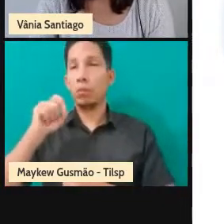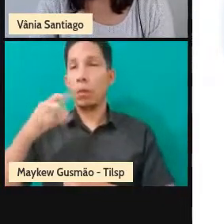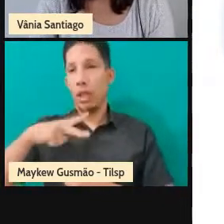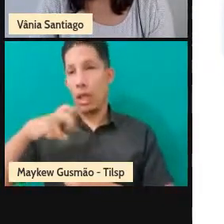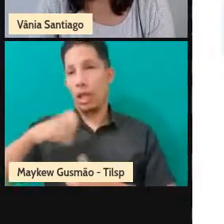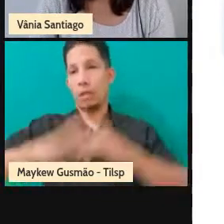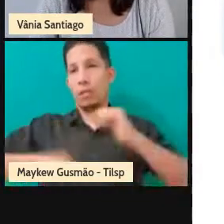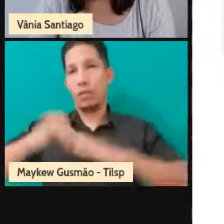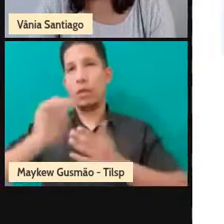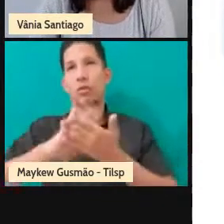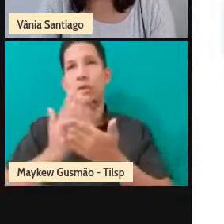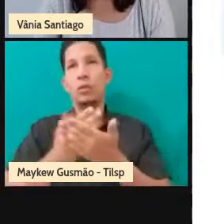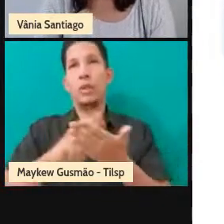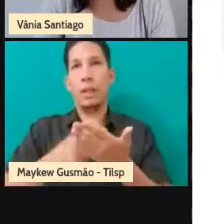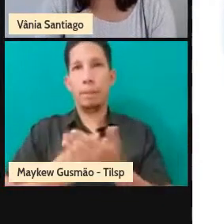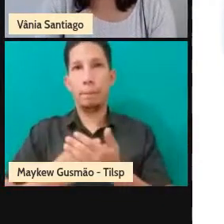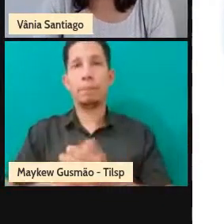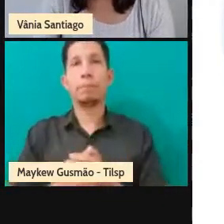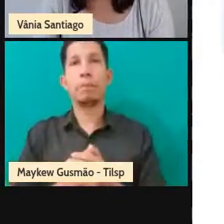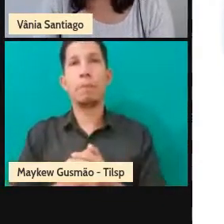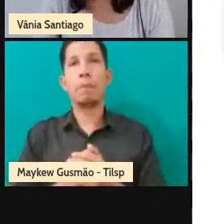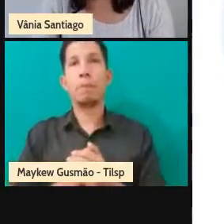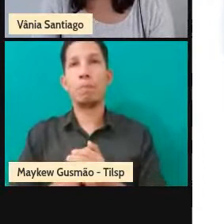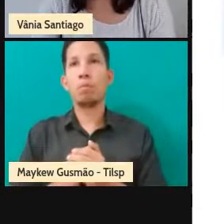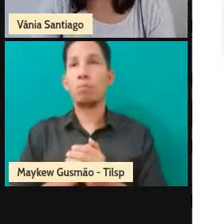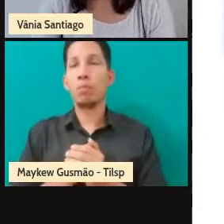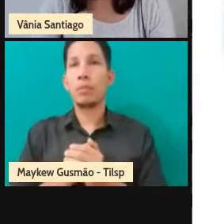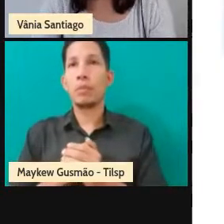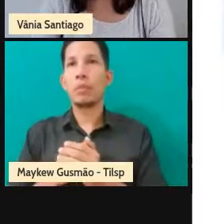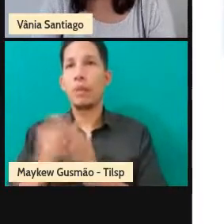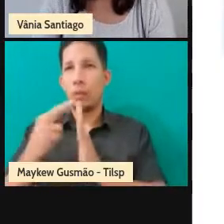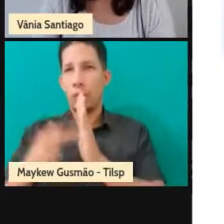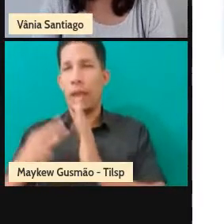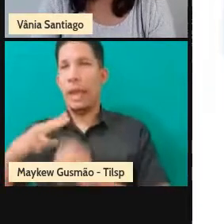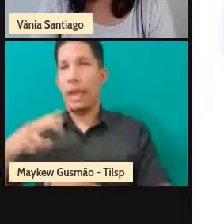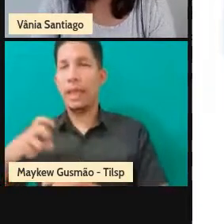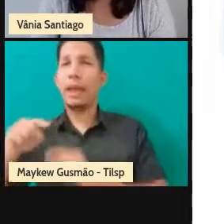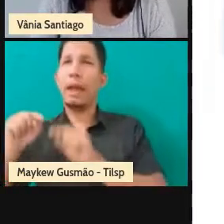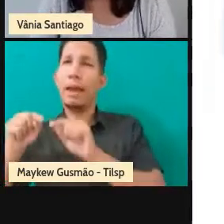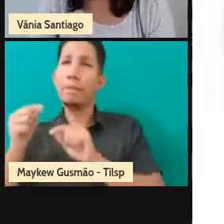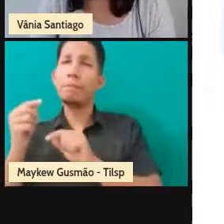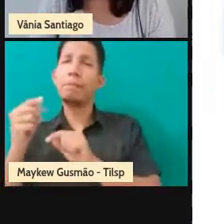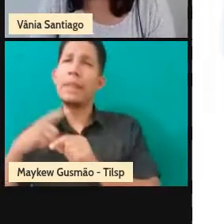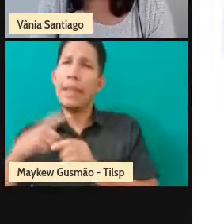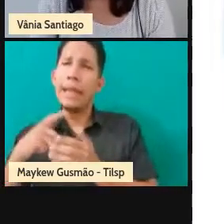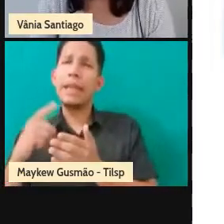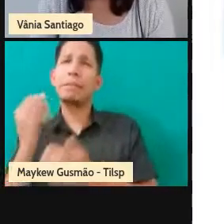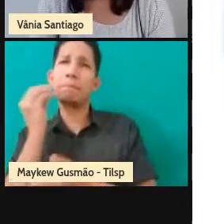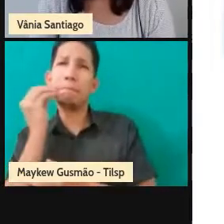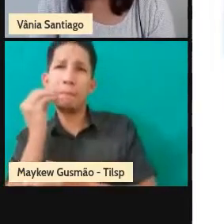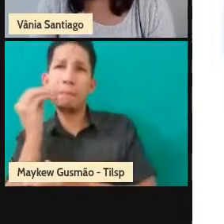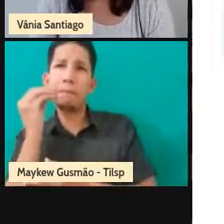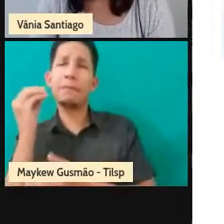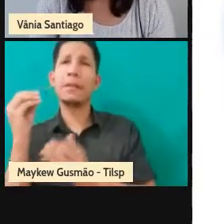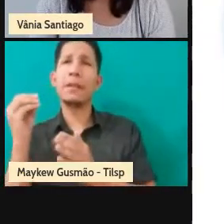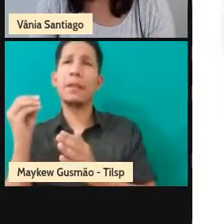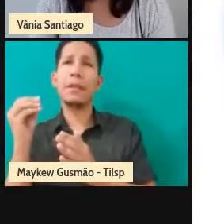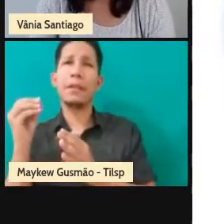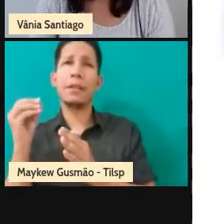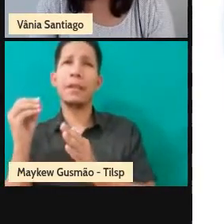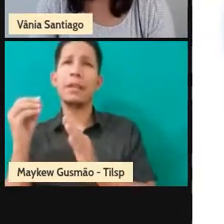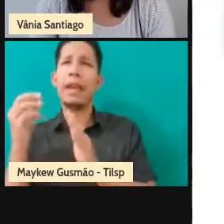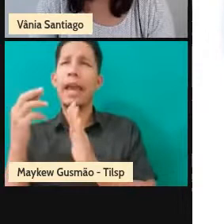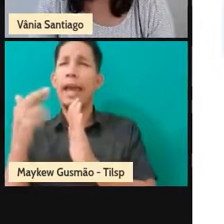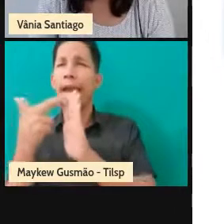profissional do TIOS. E os códigos de ética, eles tentam preencher um vazio de